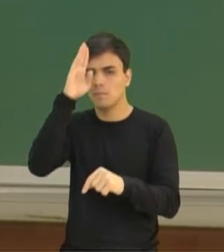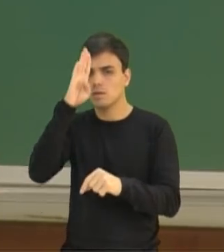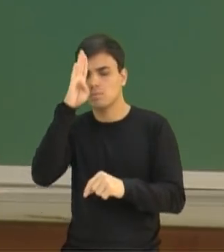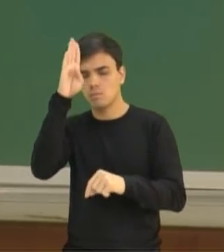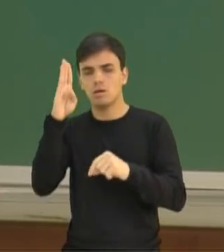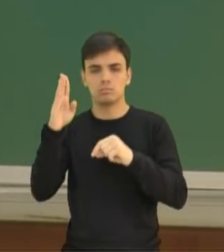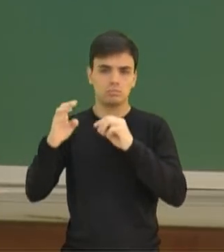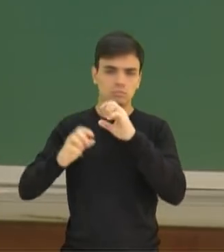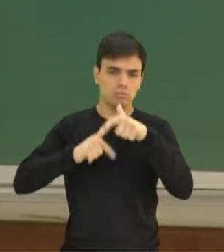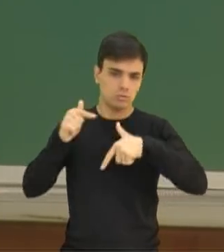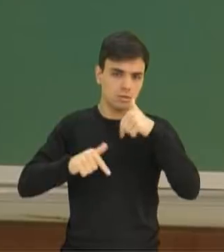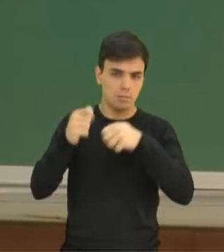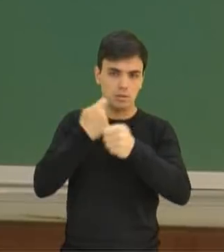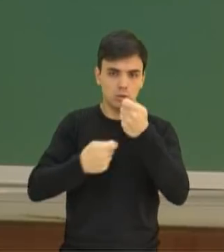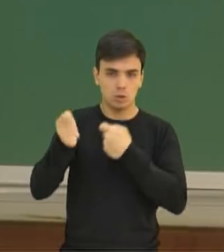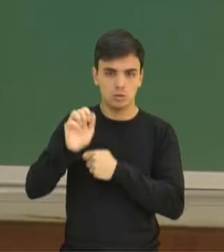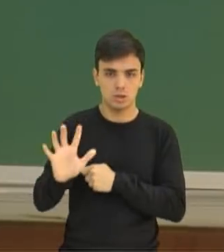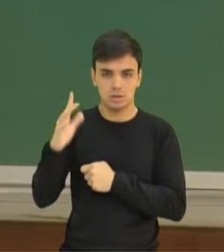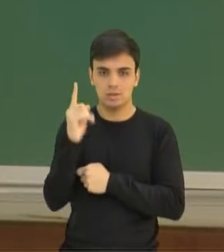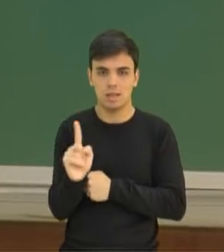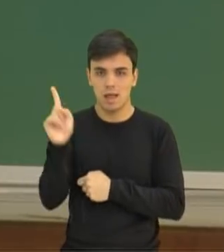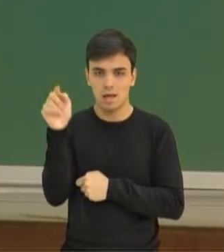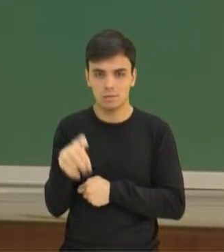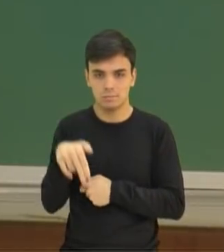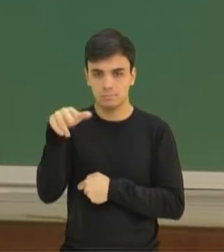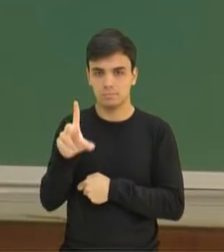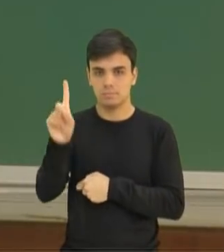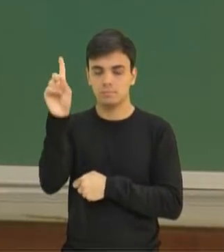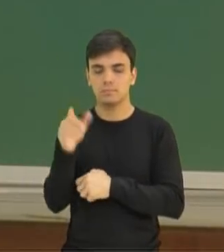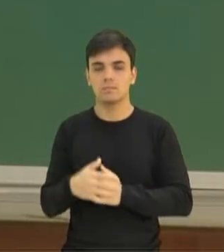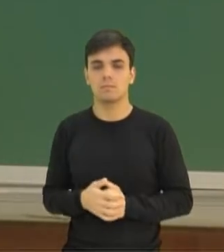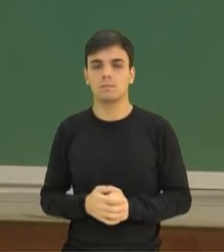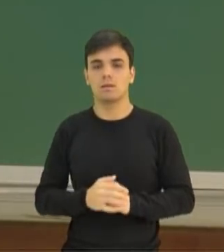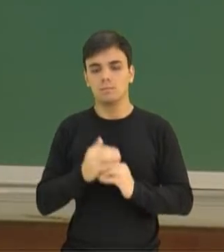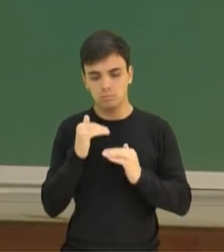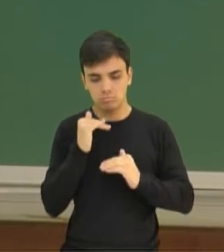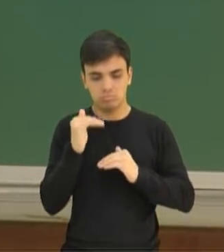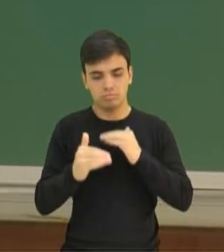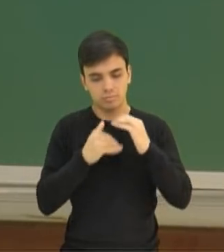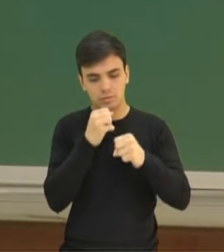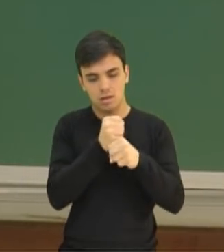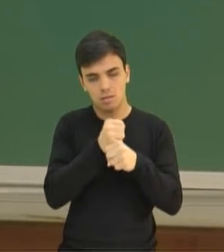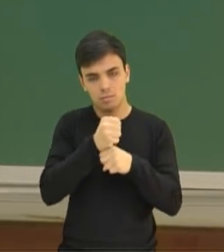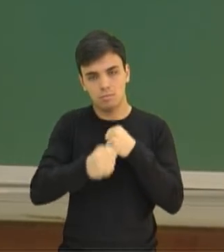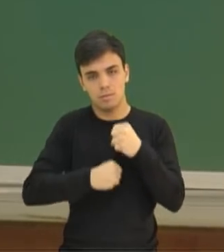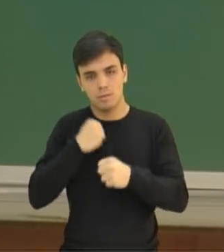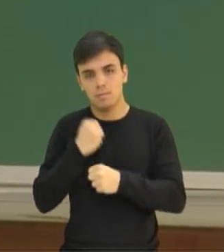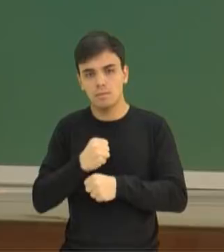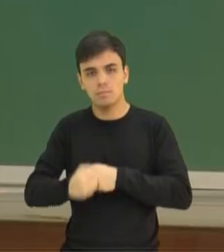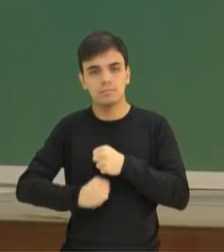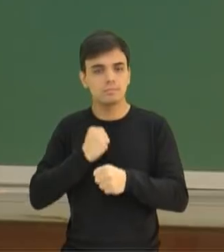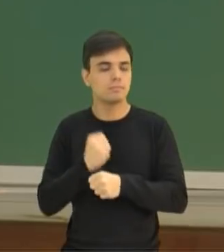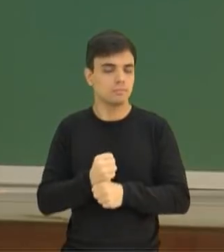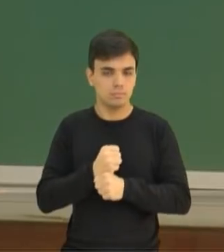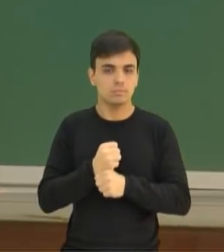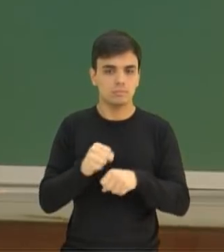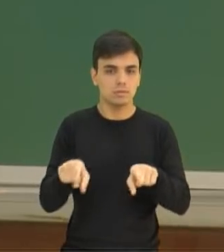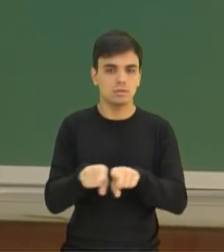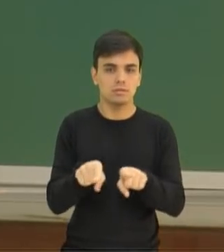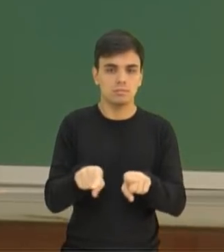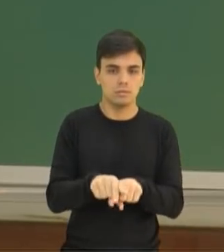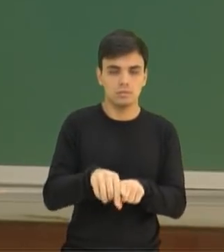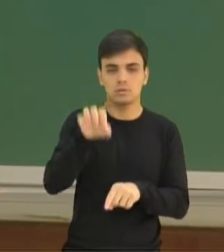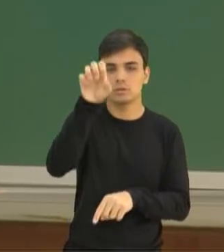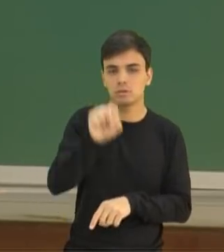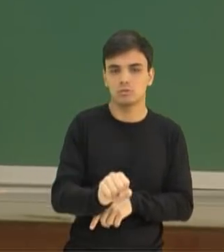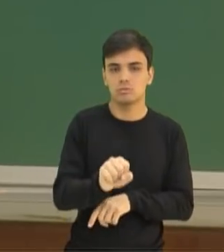Brasil aconteciam na região Nordeste. Com o passar do tempo e o desenvolvimento de outras regiões, principalmente do